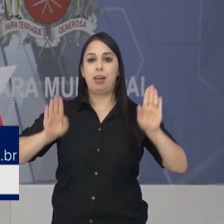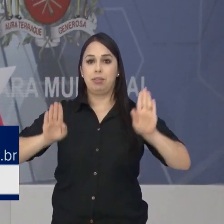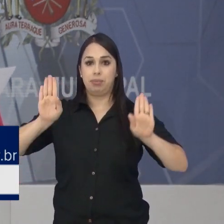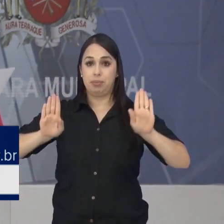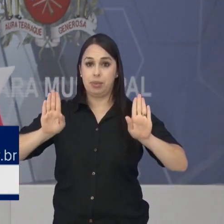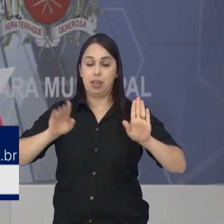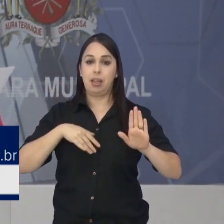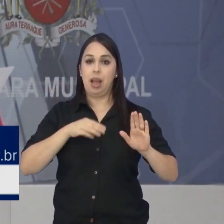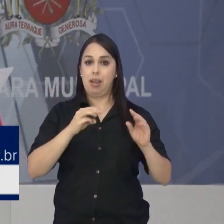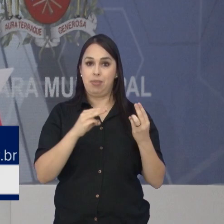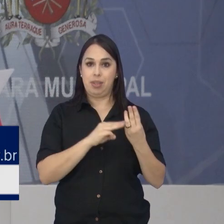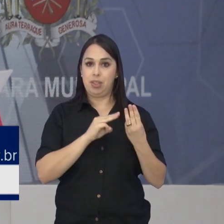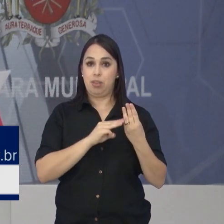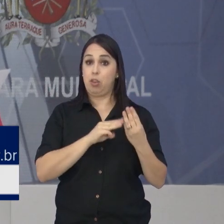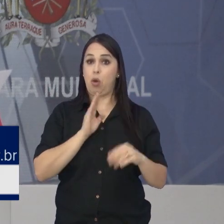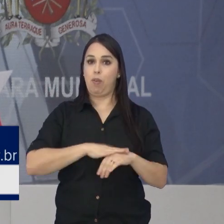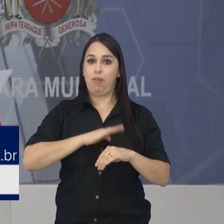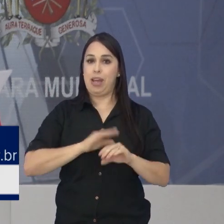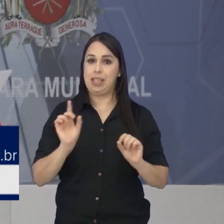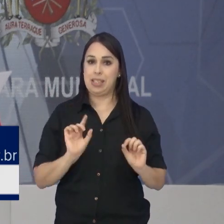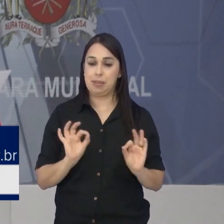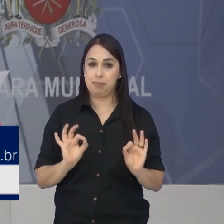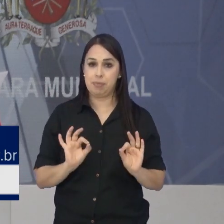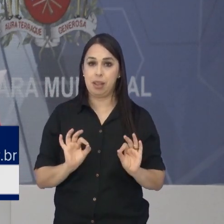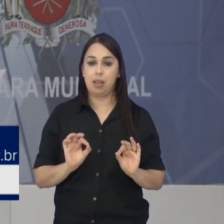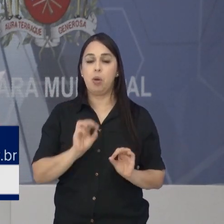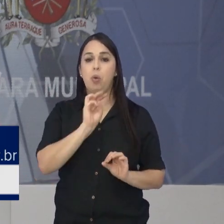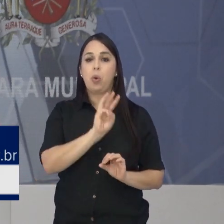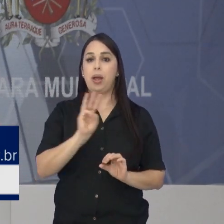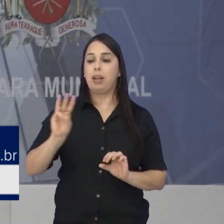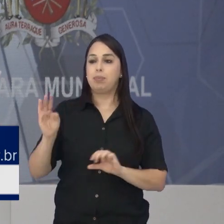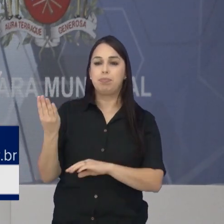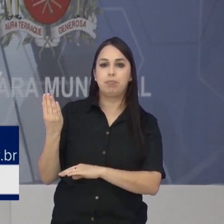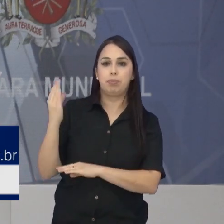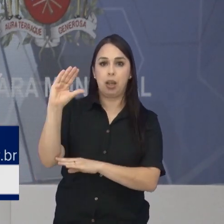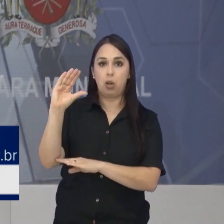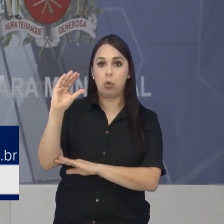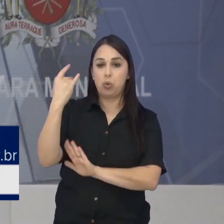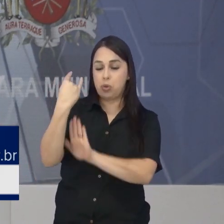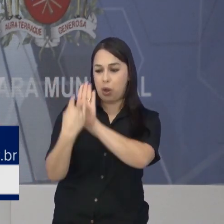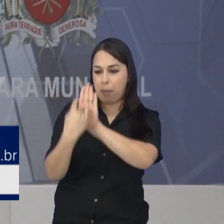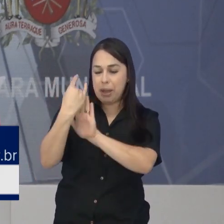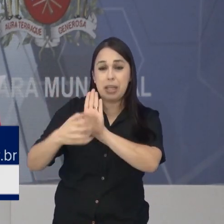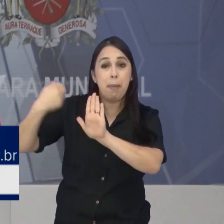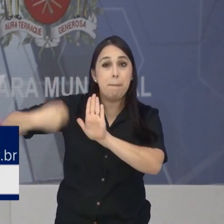não disponibilizou em seu portal de transparência todos os documentos